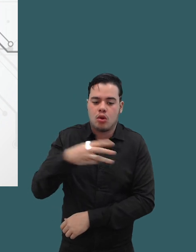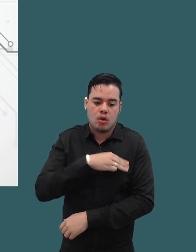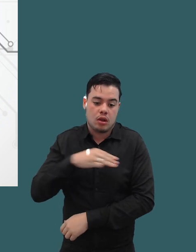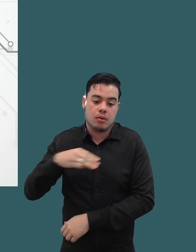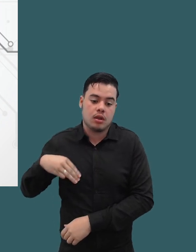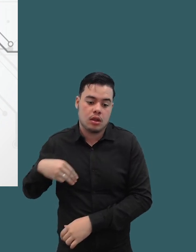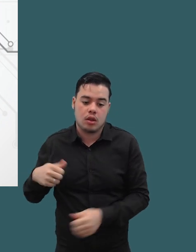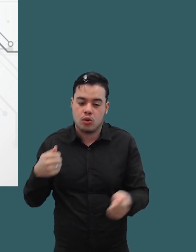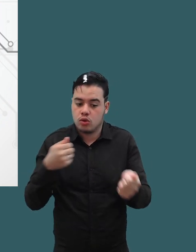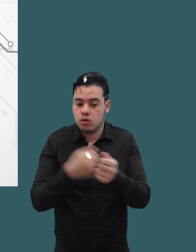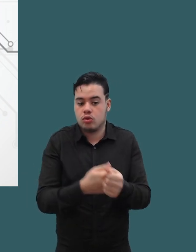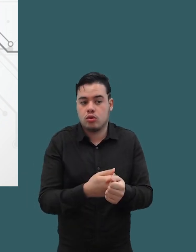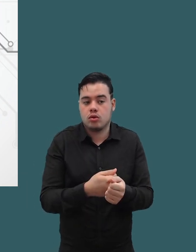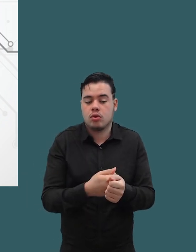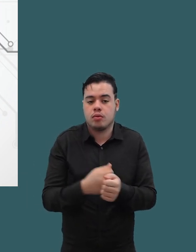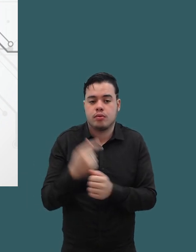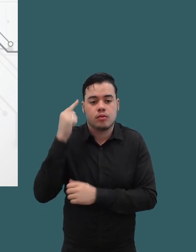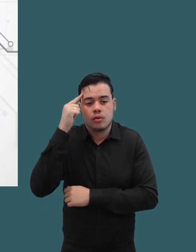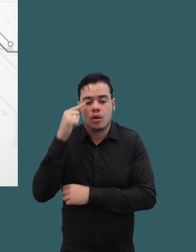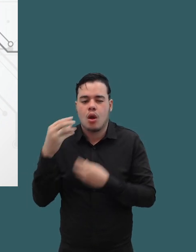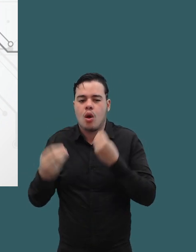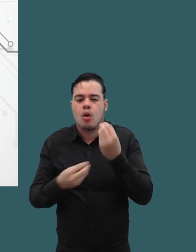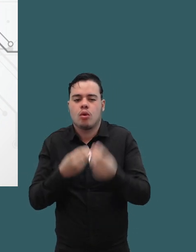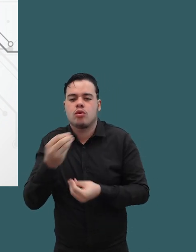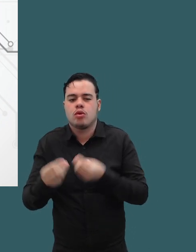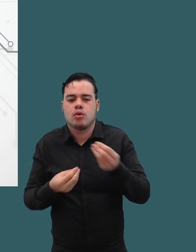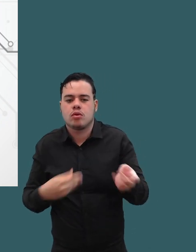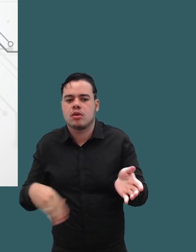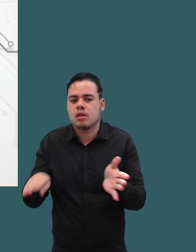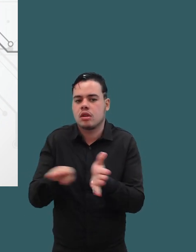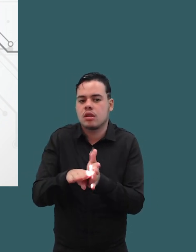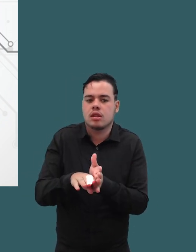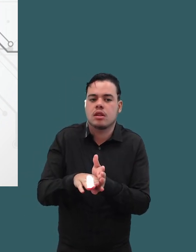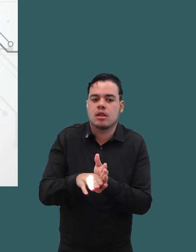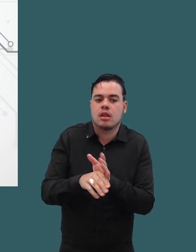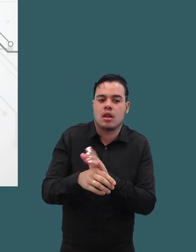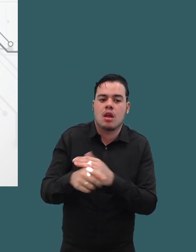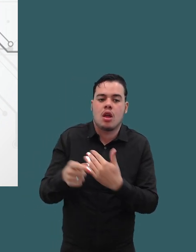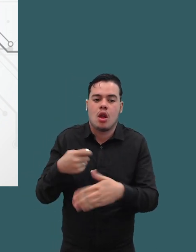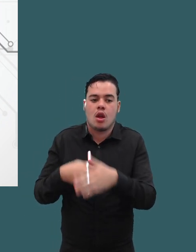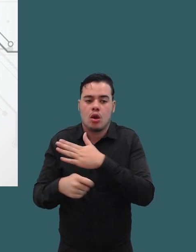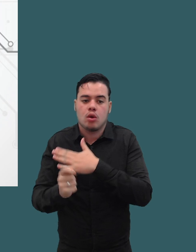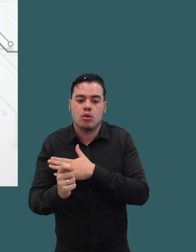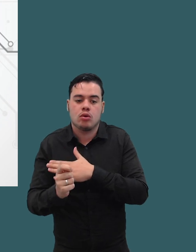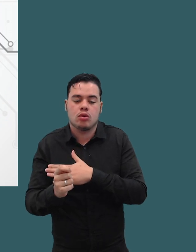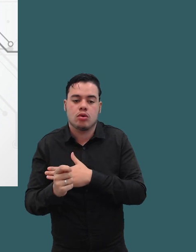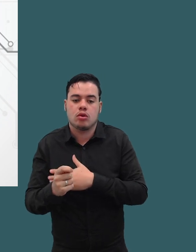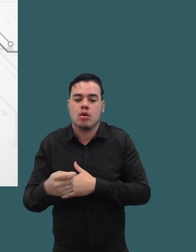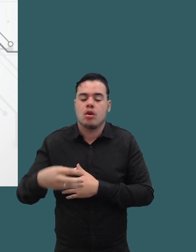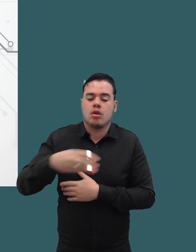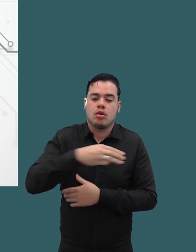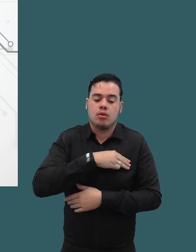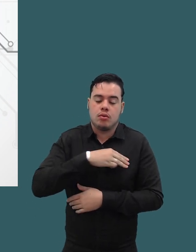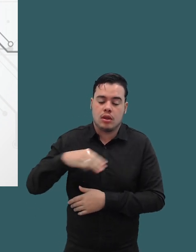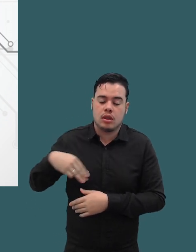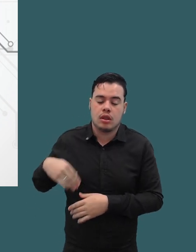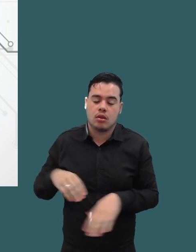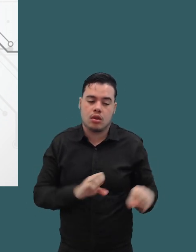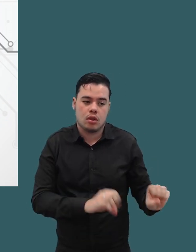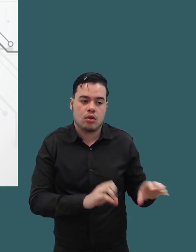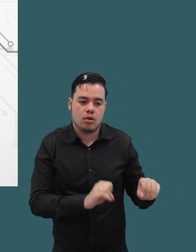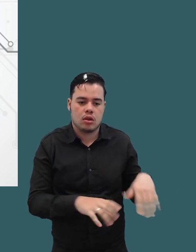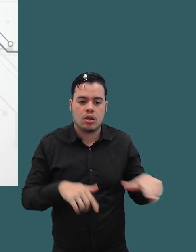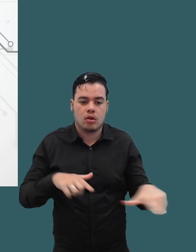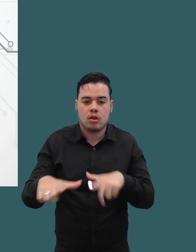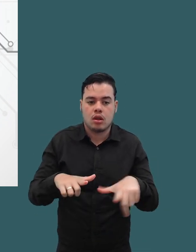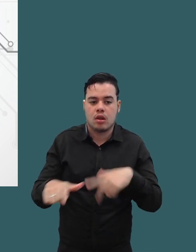pensar em como trazer também recursos do Ministério da Educação para nossas atividades, trabalhando